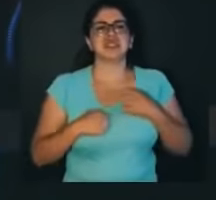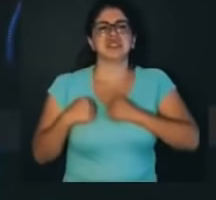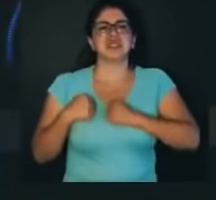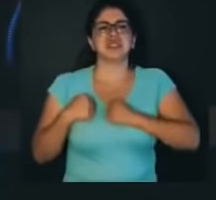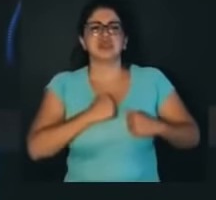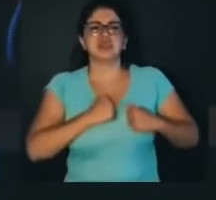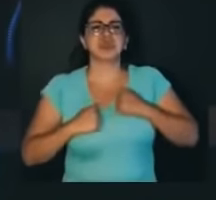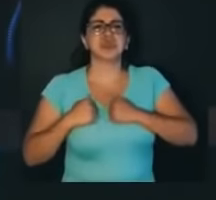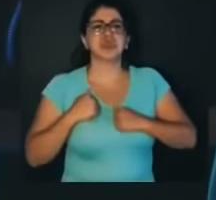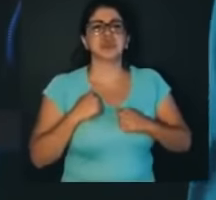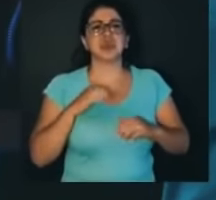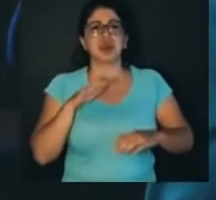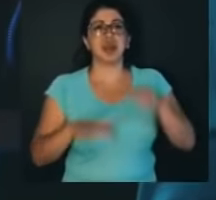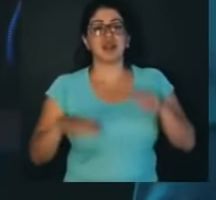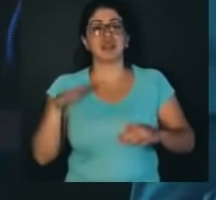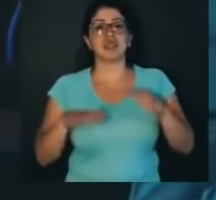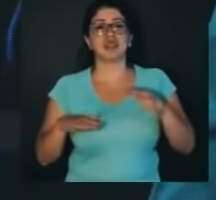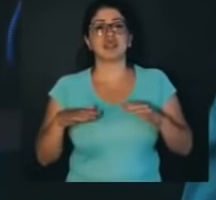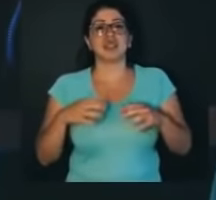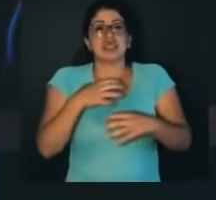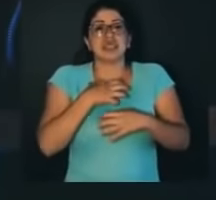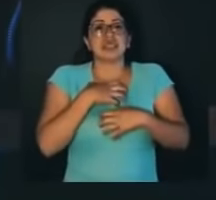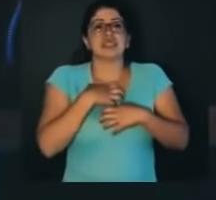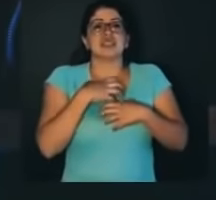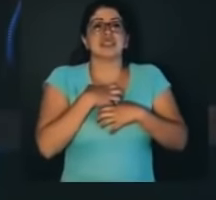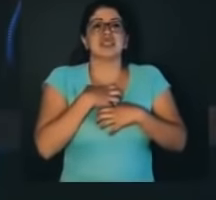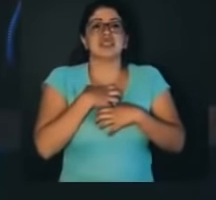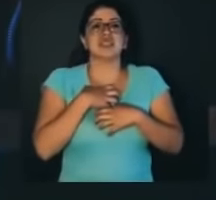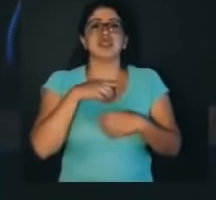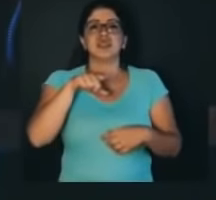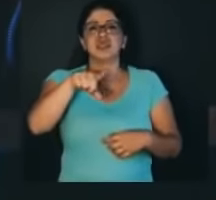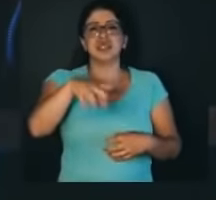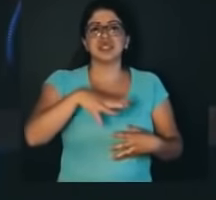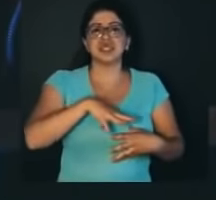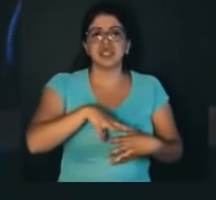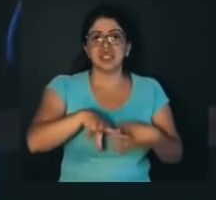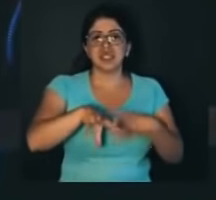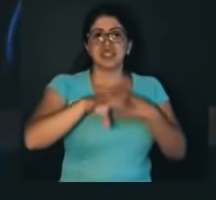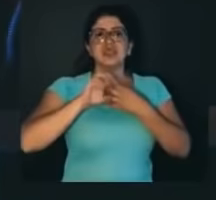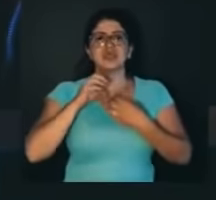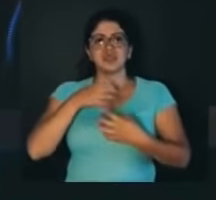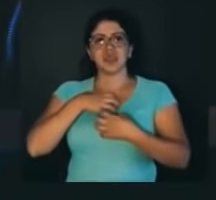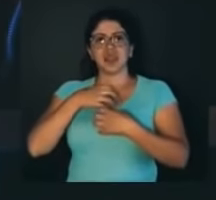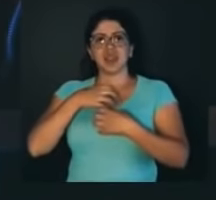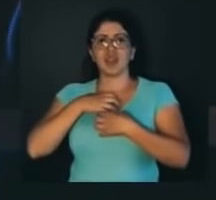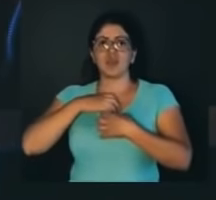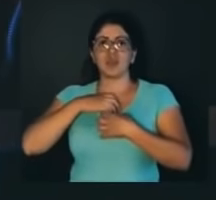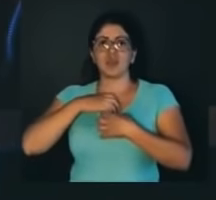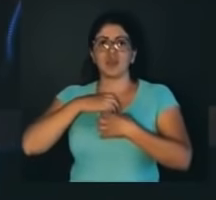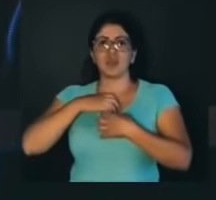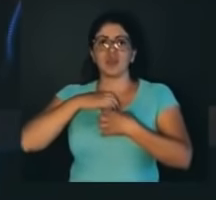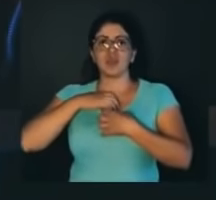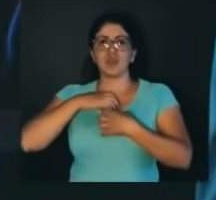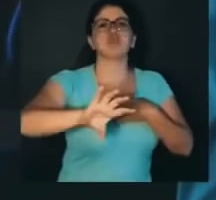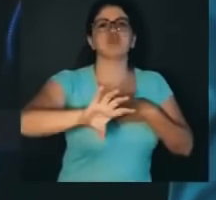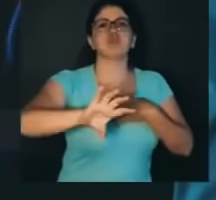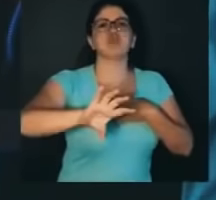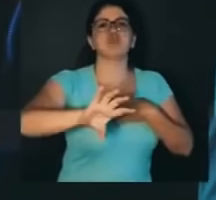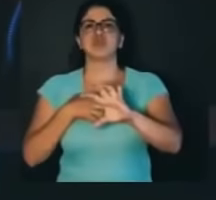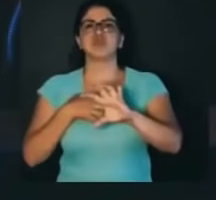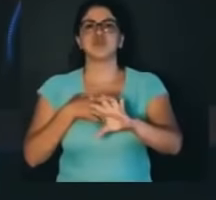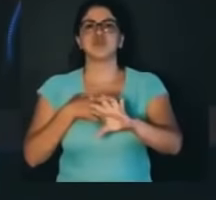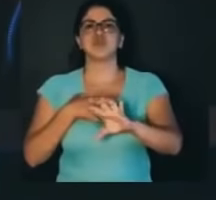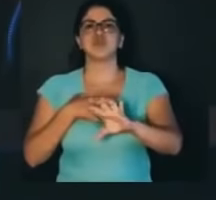dependendo do teu estado de espírito, você pode transmitir uma mensagem carregada de uma